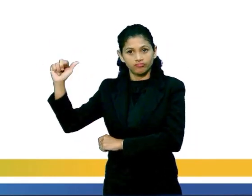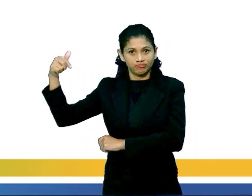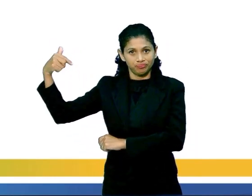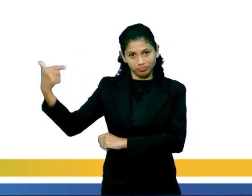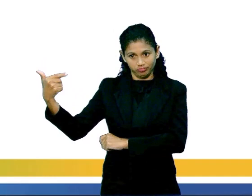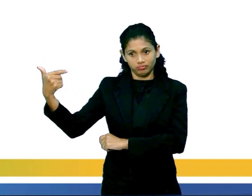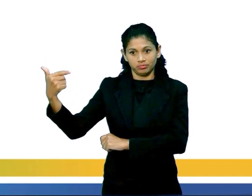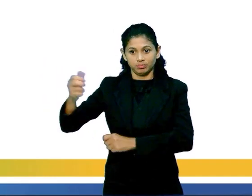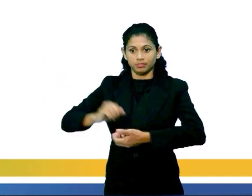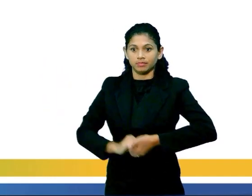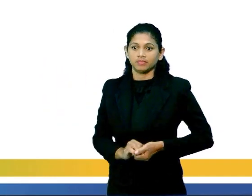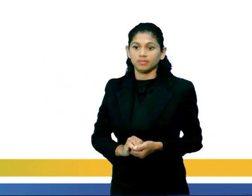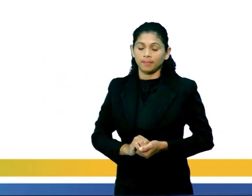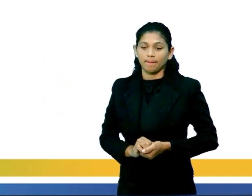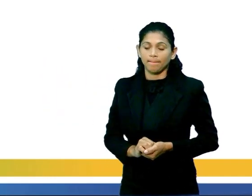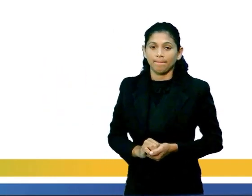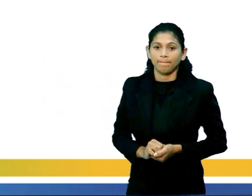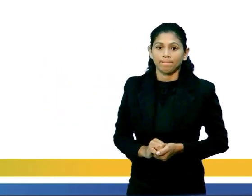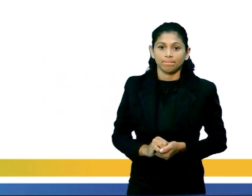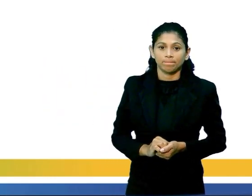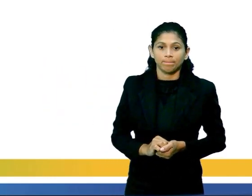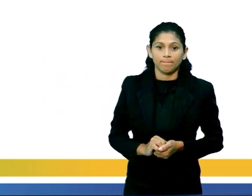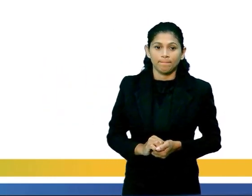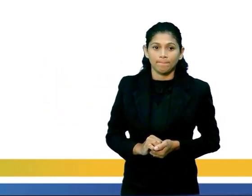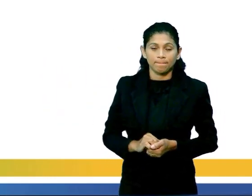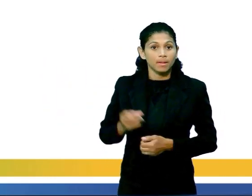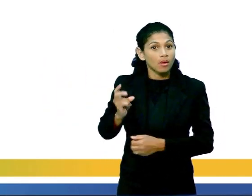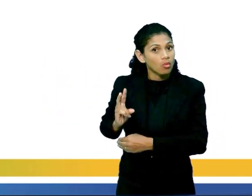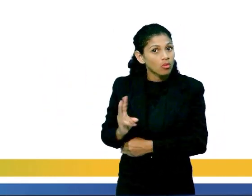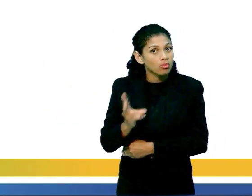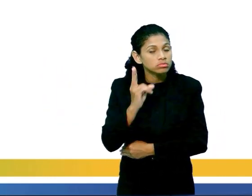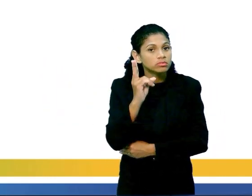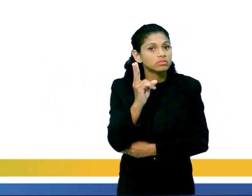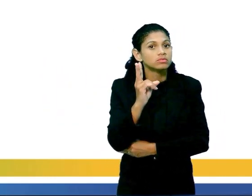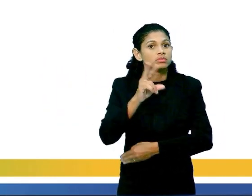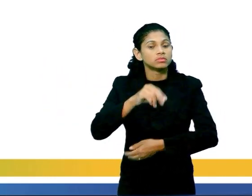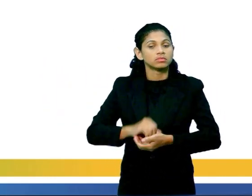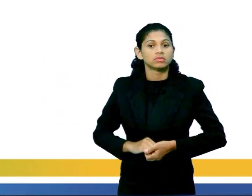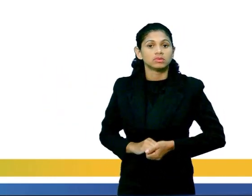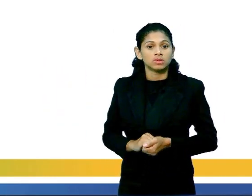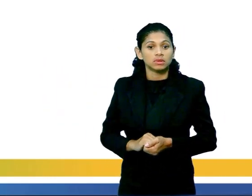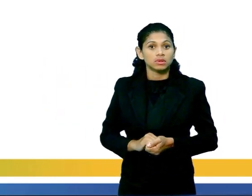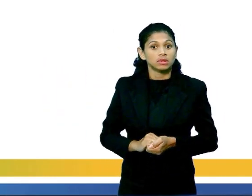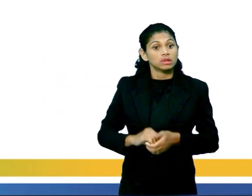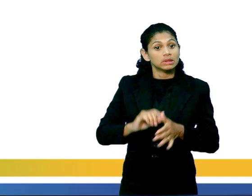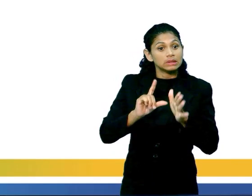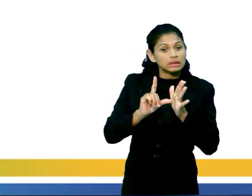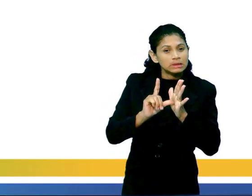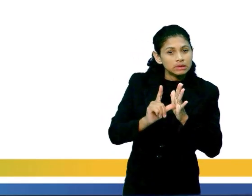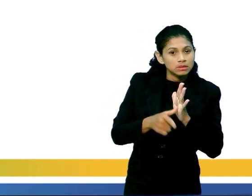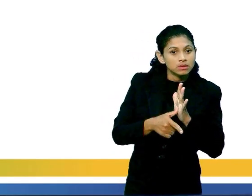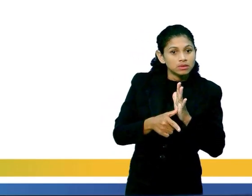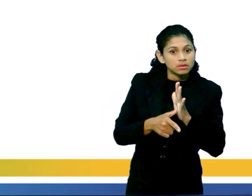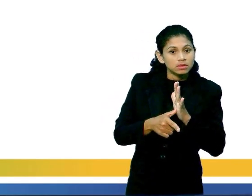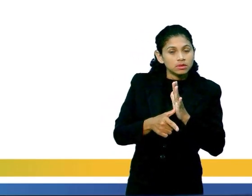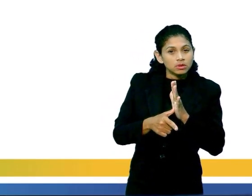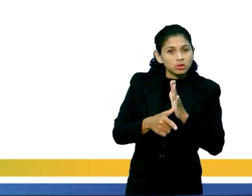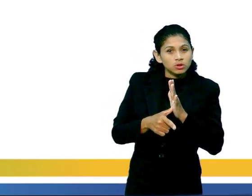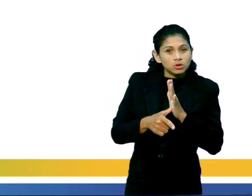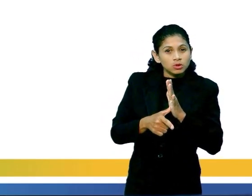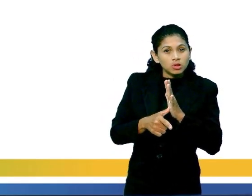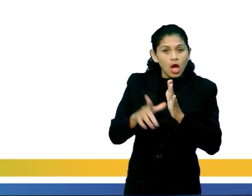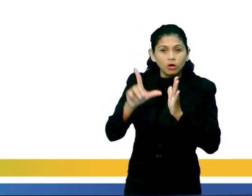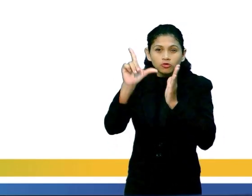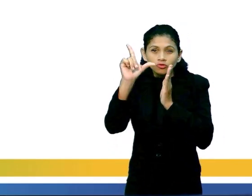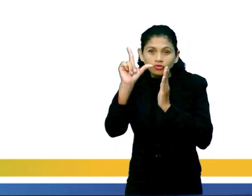anterior, ok? Vamos adiante. Em seguida, subtraímos da área total o